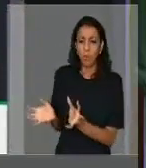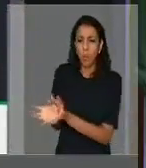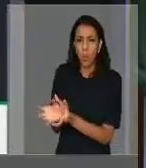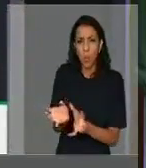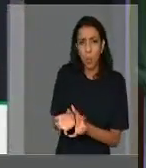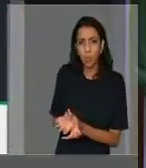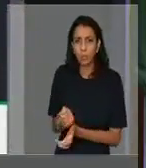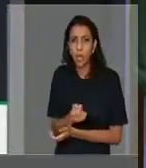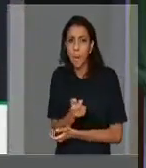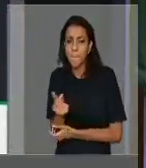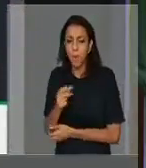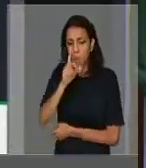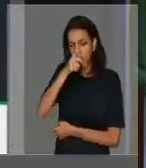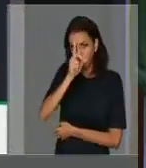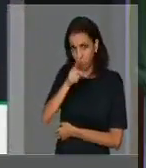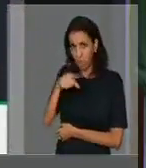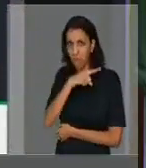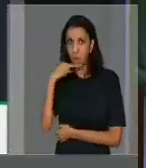dos Romanov.